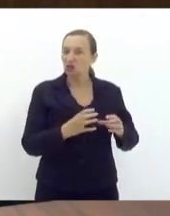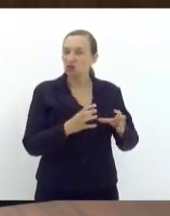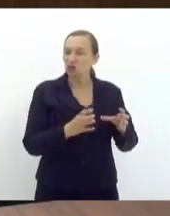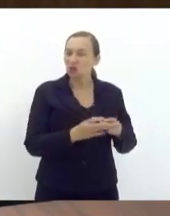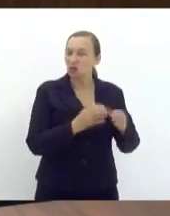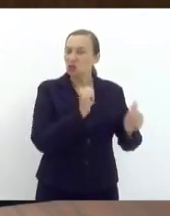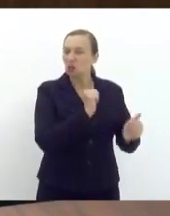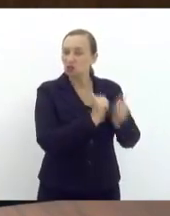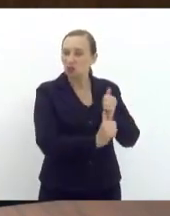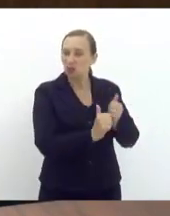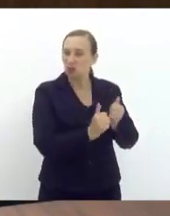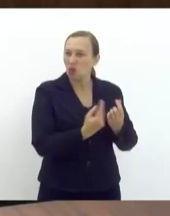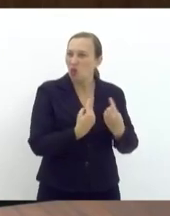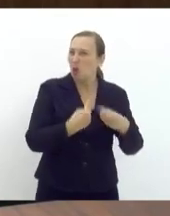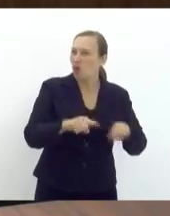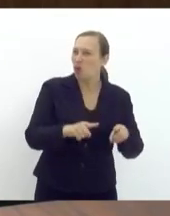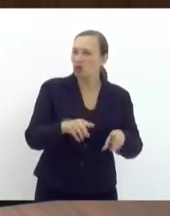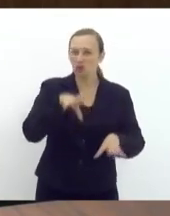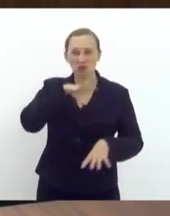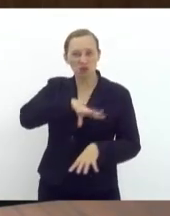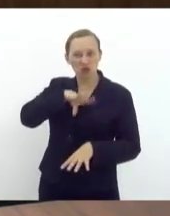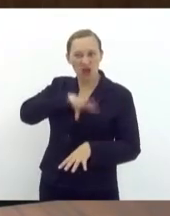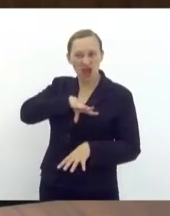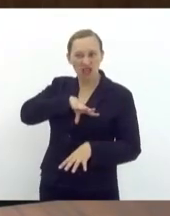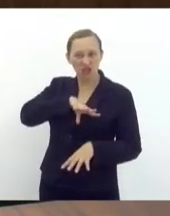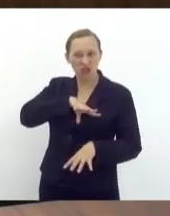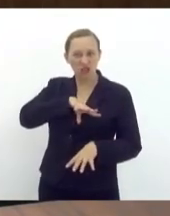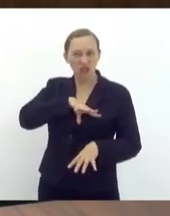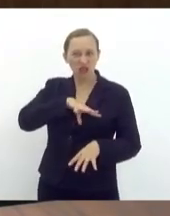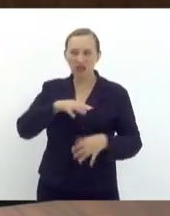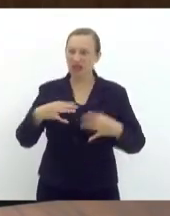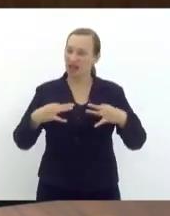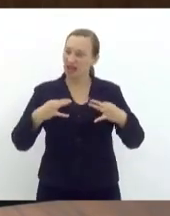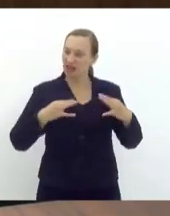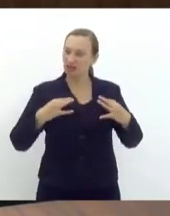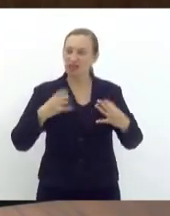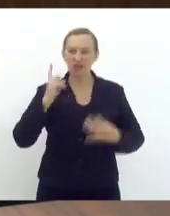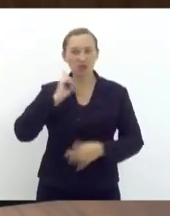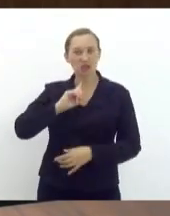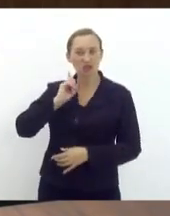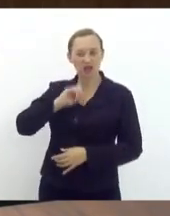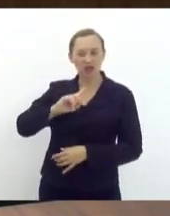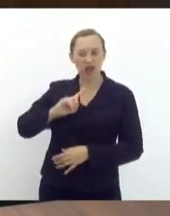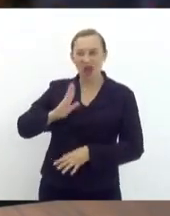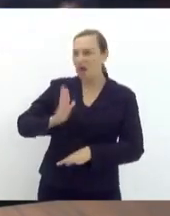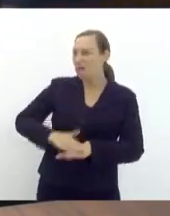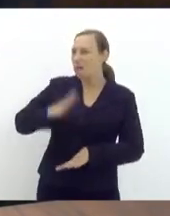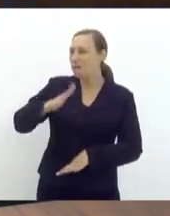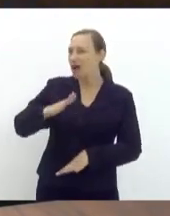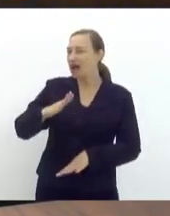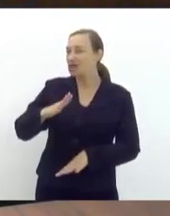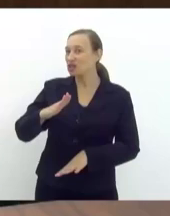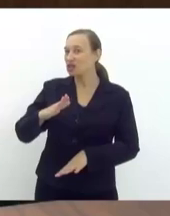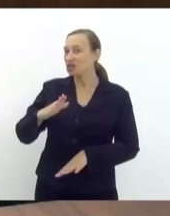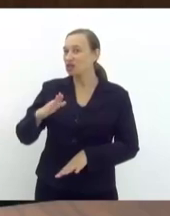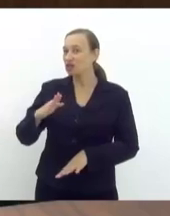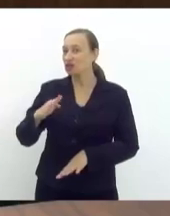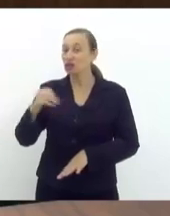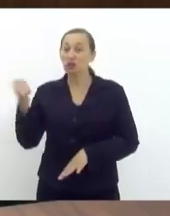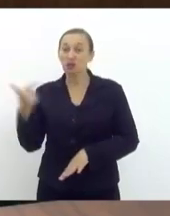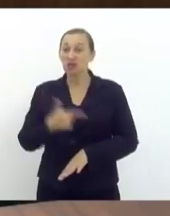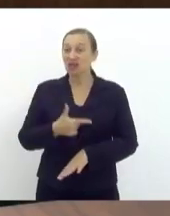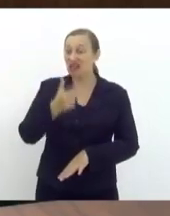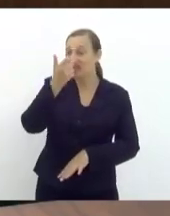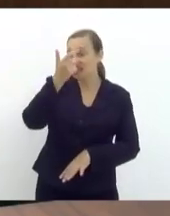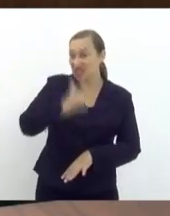a camisa do Vasco e a camisa do Flamengo olha muito mais do que esse menino se jogador